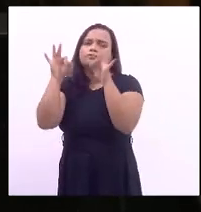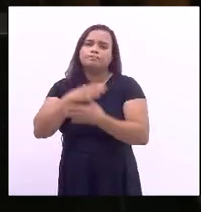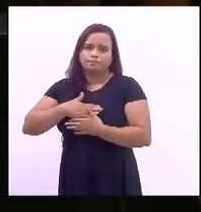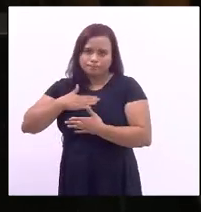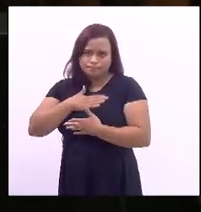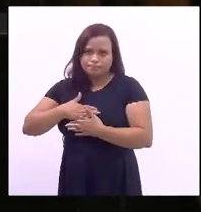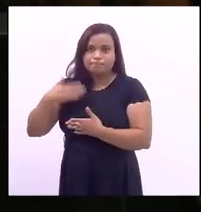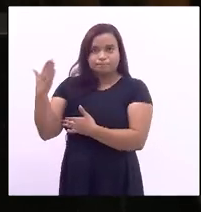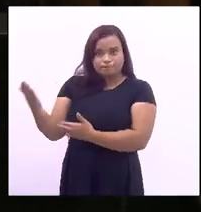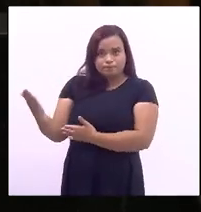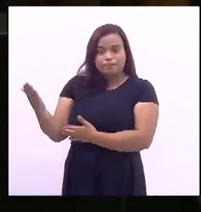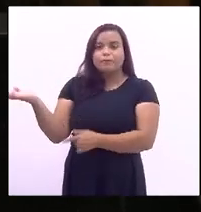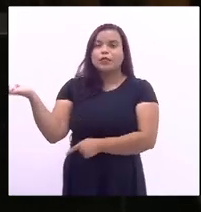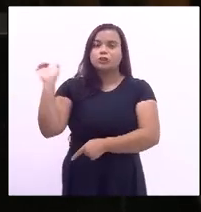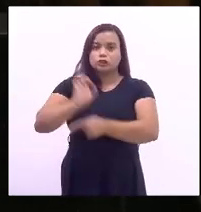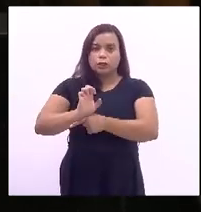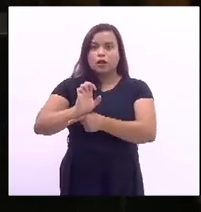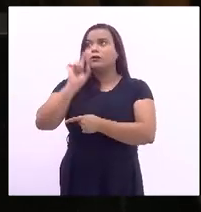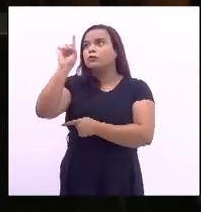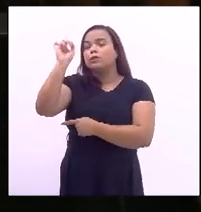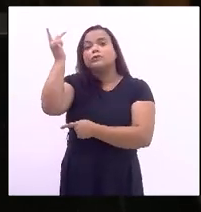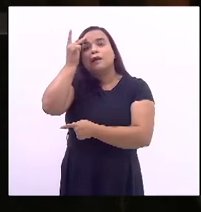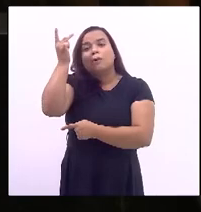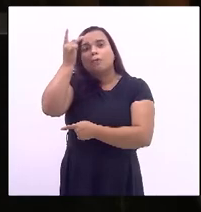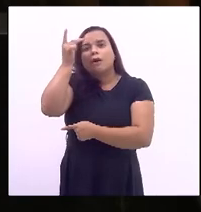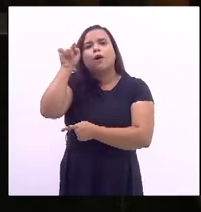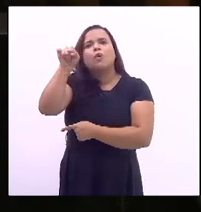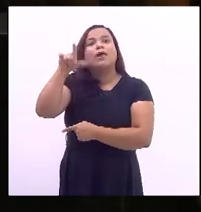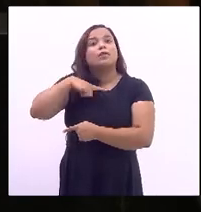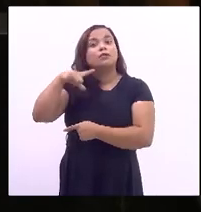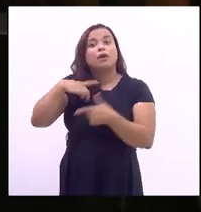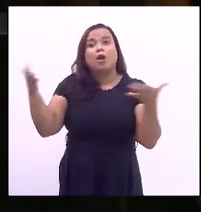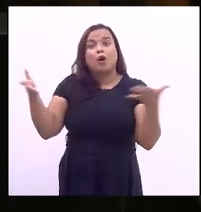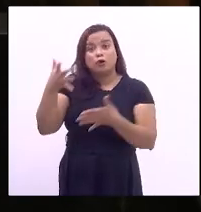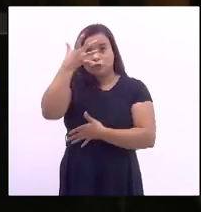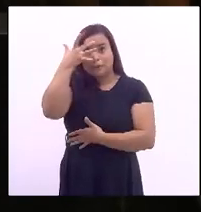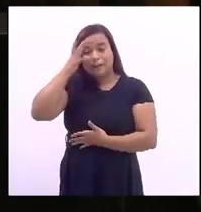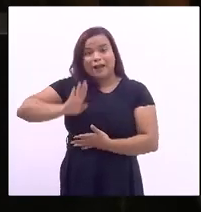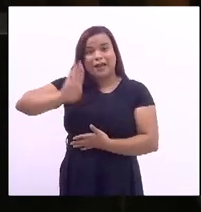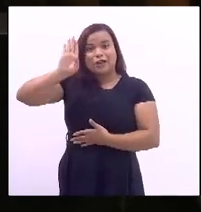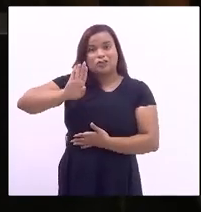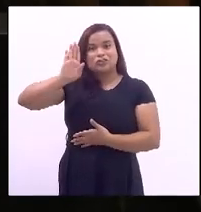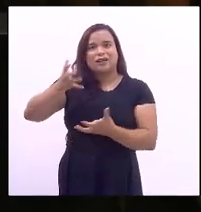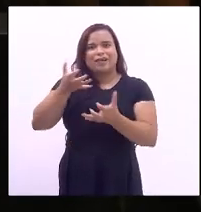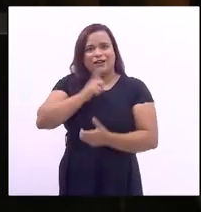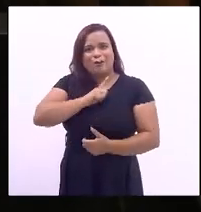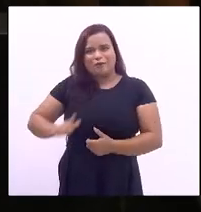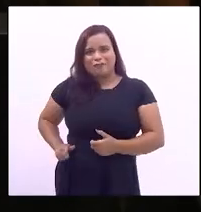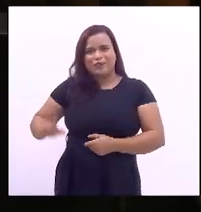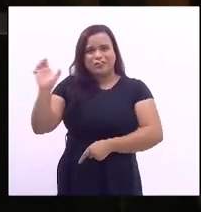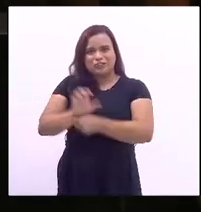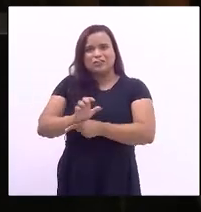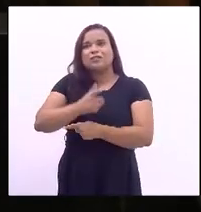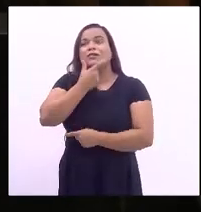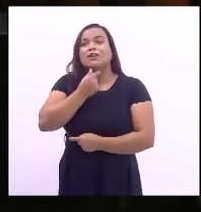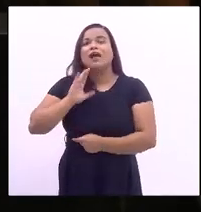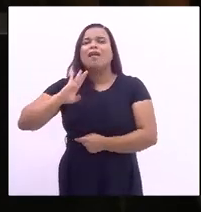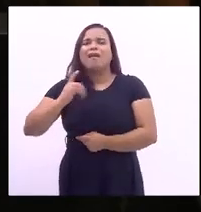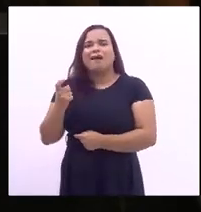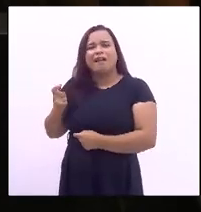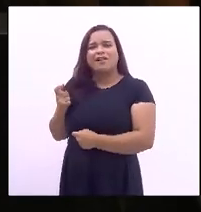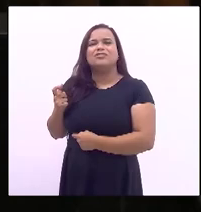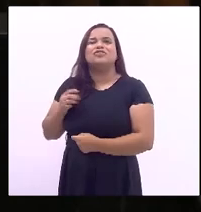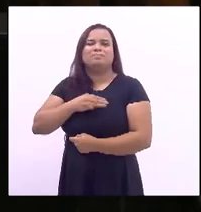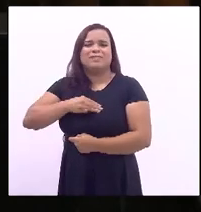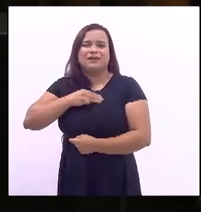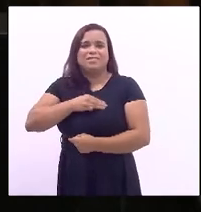o nosso Estado de São Paulo hoje tem um pré-candidato a Governo do Estado o ex-ministro